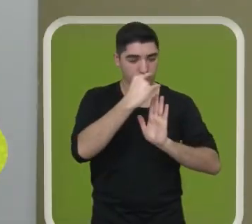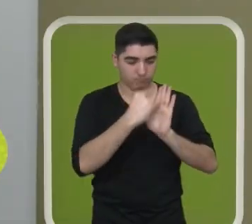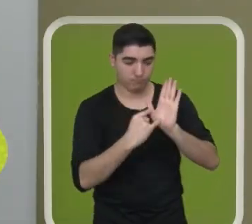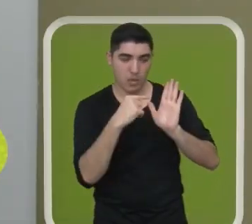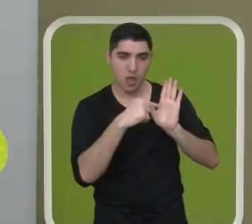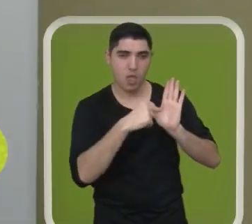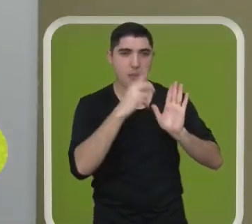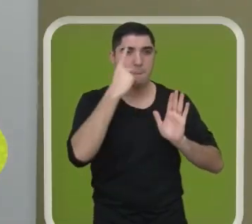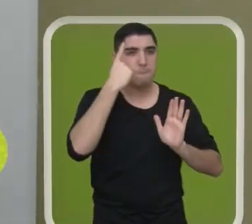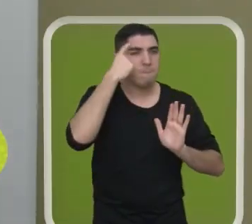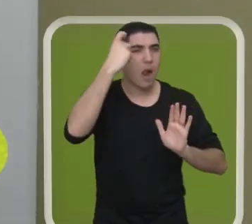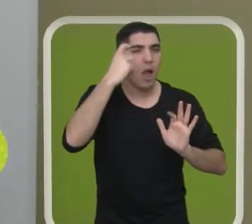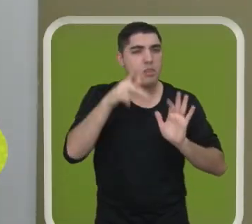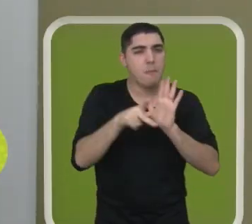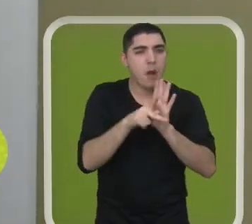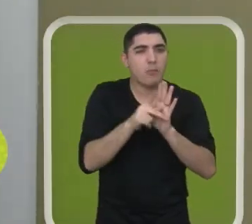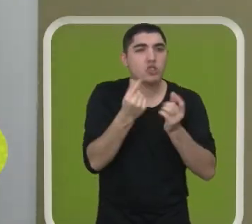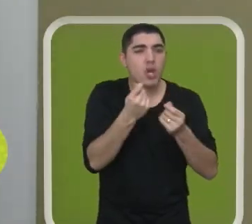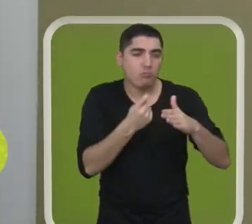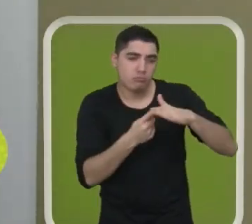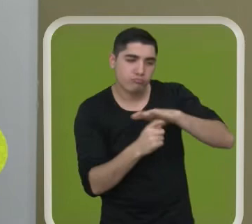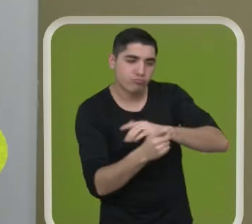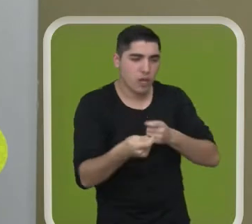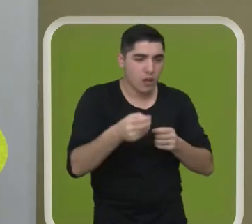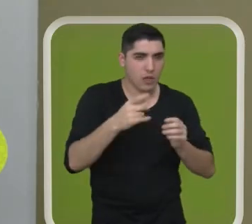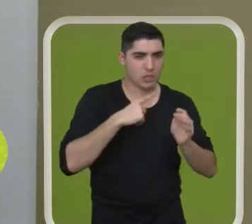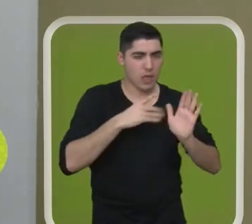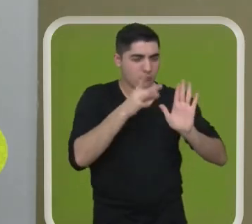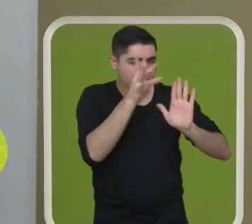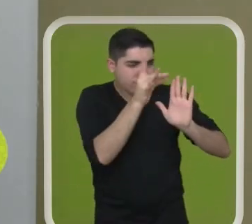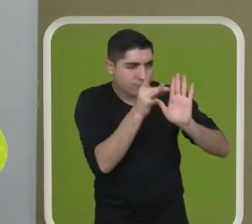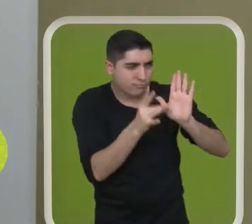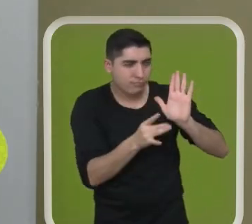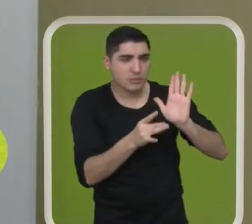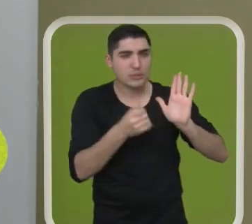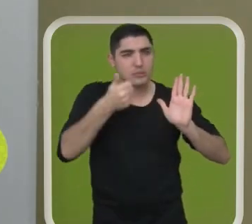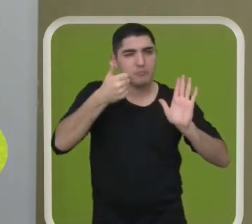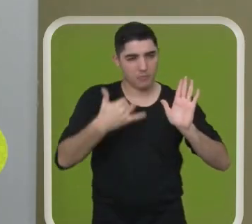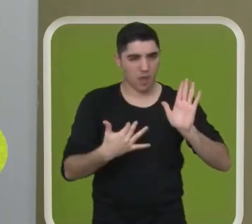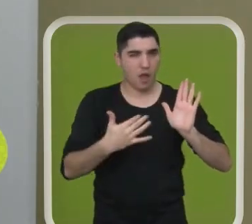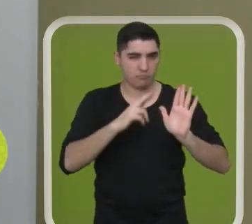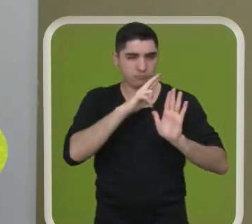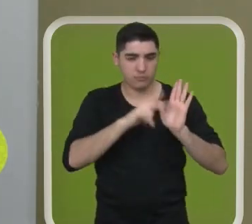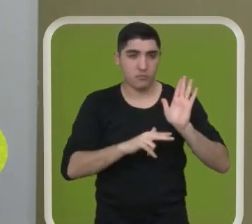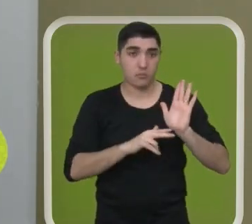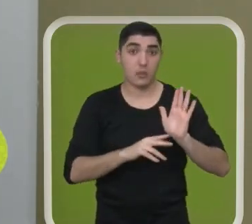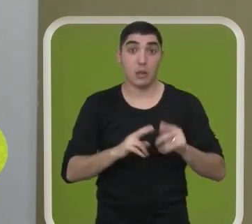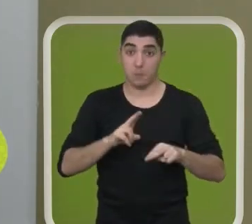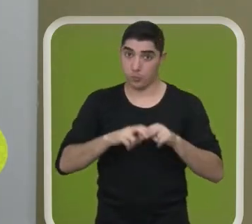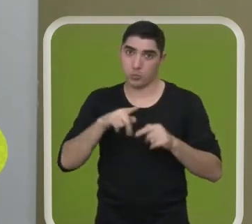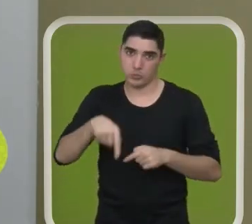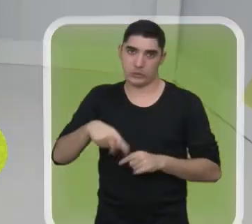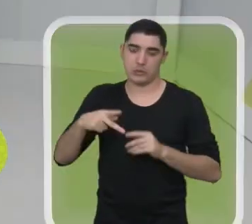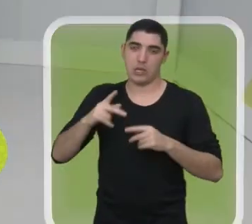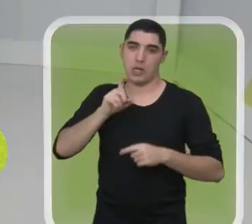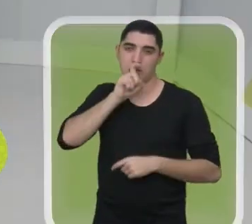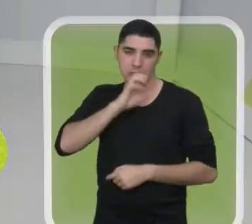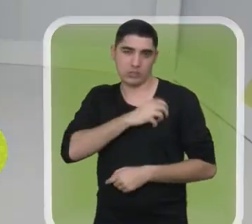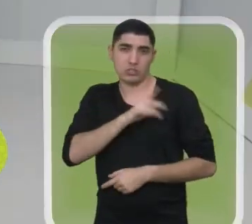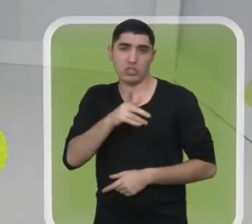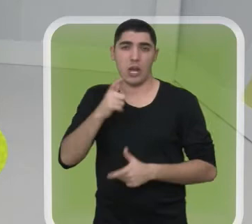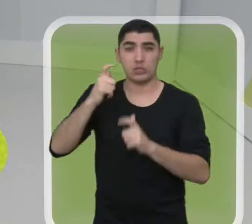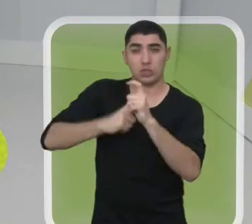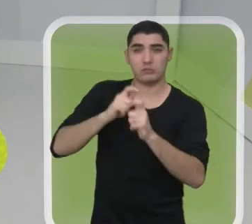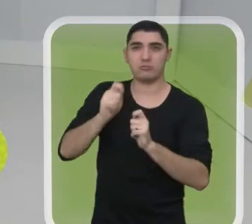desse passivo, e isso tem que ser cumprido. Uma coisa que a gente que já é um grande feito para um clube como o São José, que tem uma dívida há muito tempo. Eu não tenho a